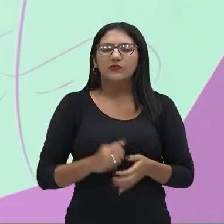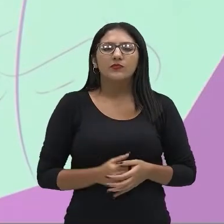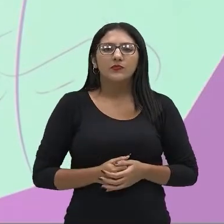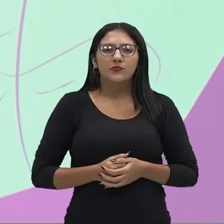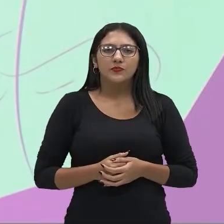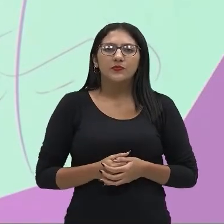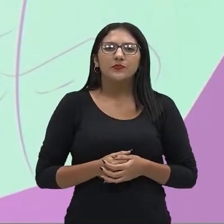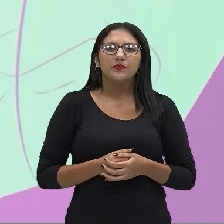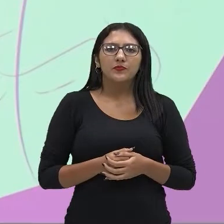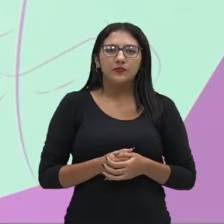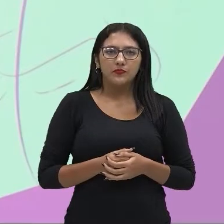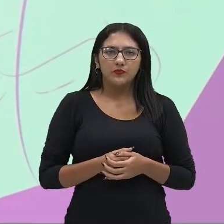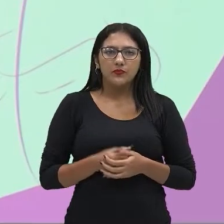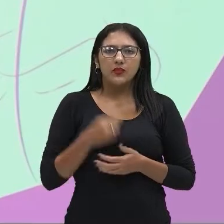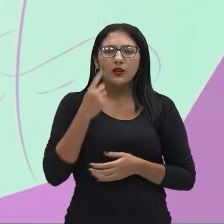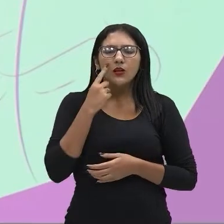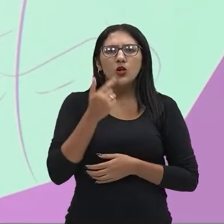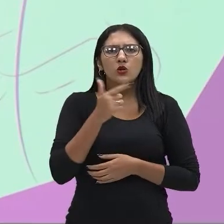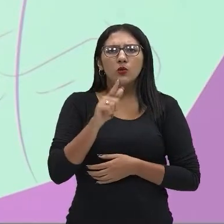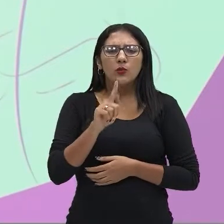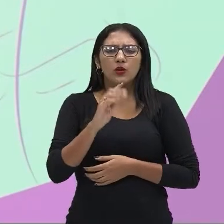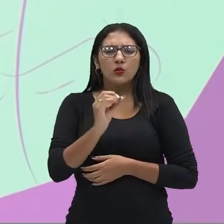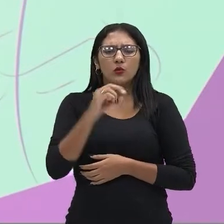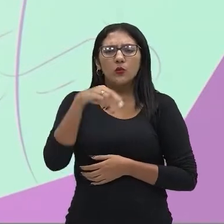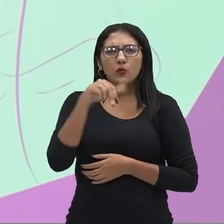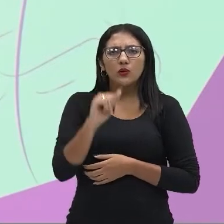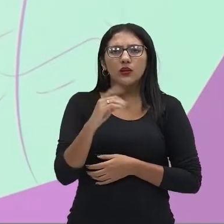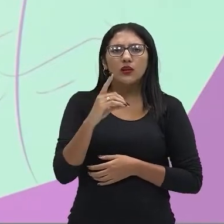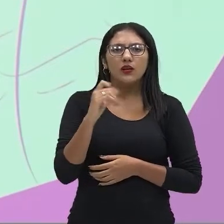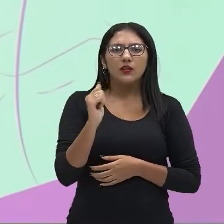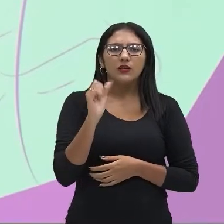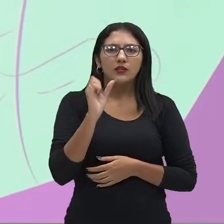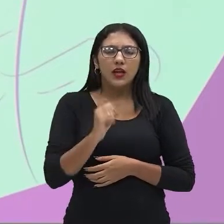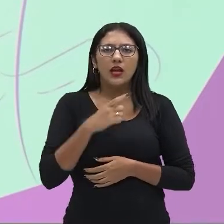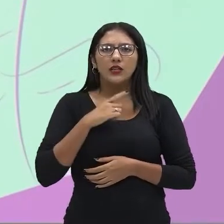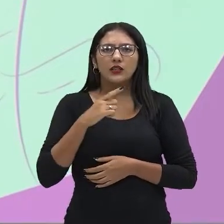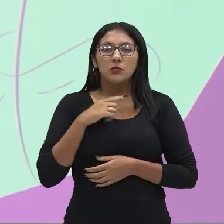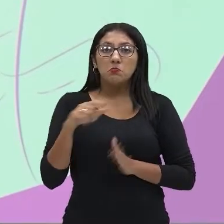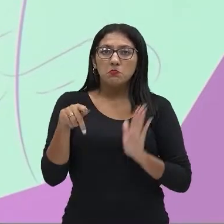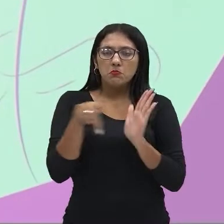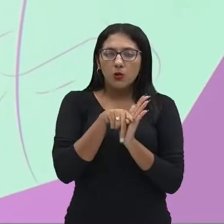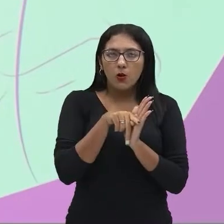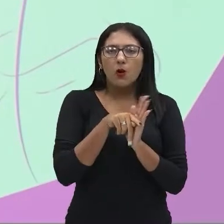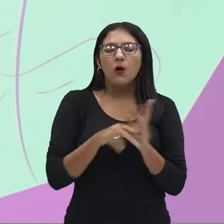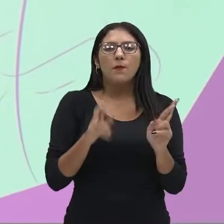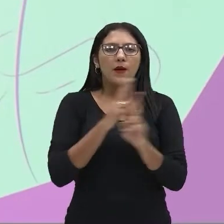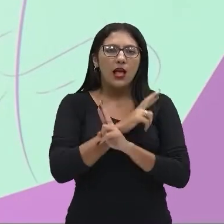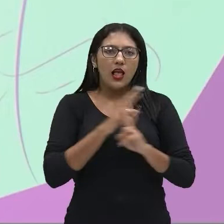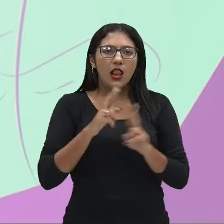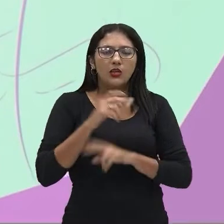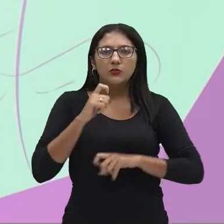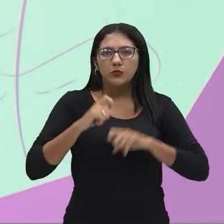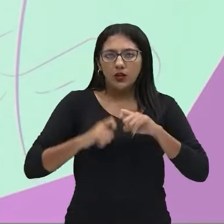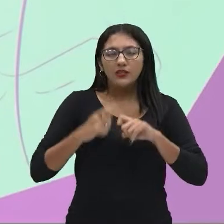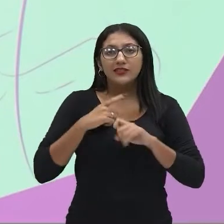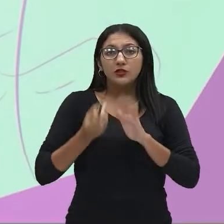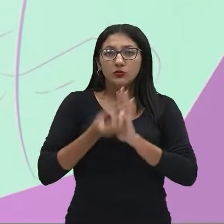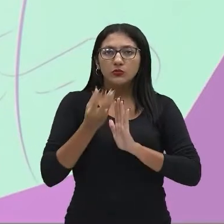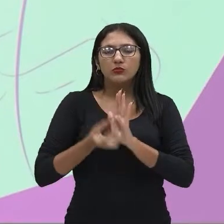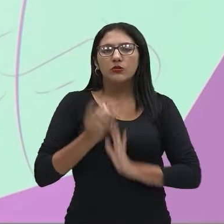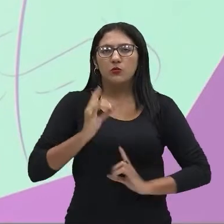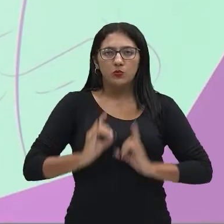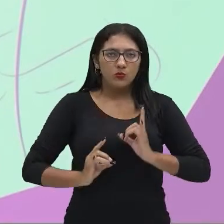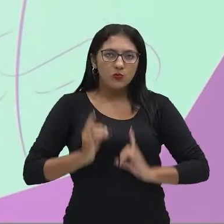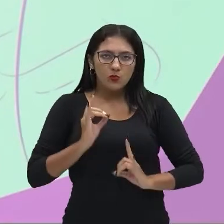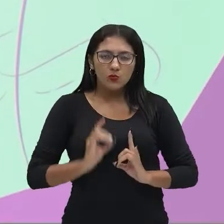Gente, as gônadas são órgãos sexuais, né, que produzem hormônios, ou seja, são